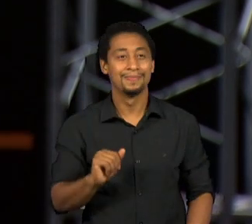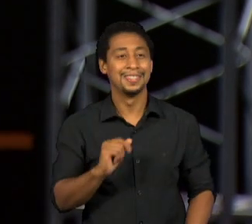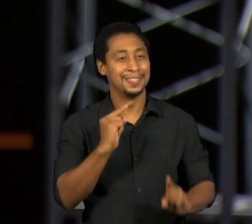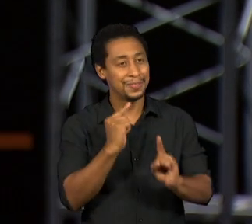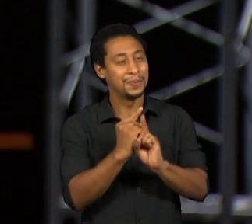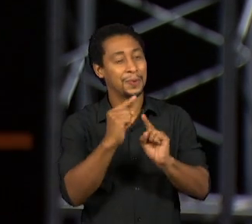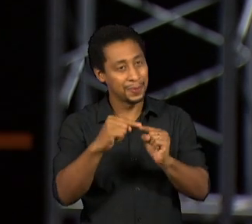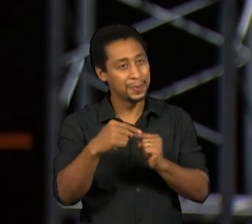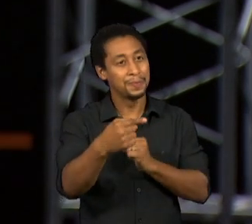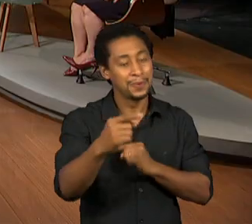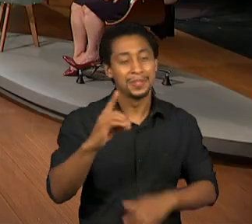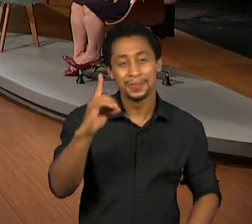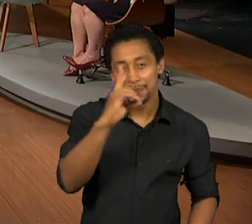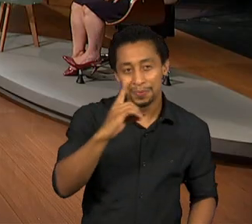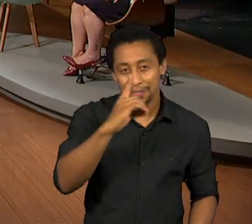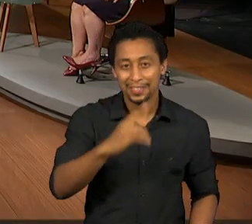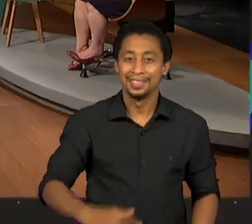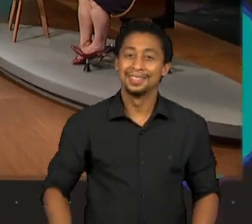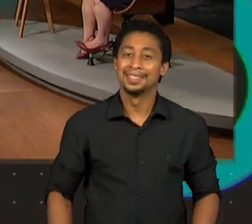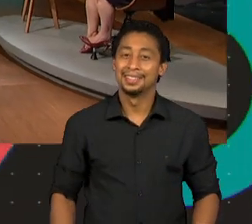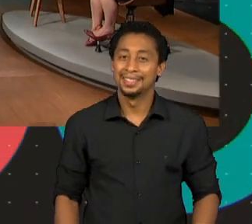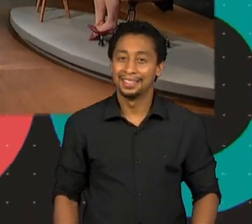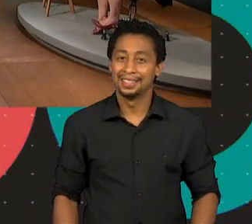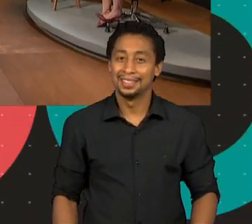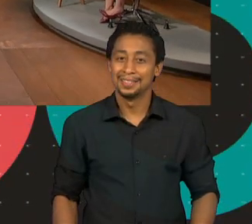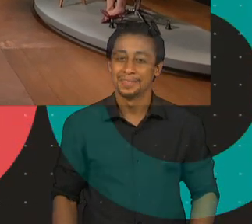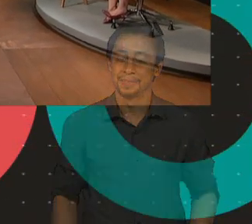vê no próximo domingo.